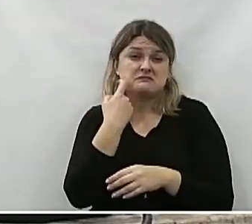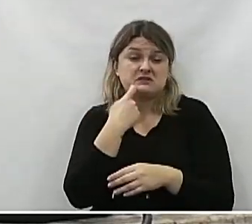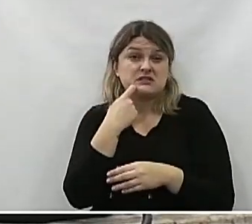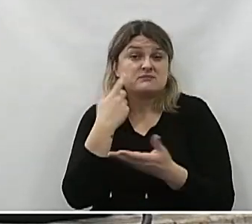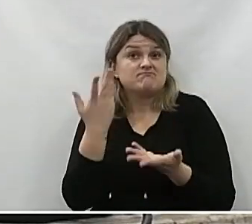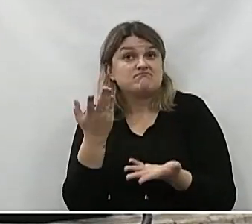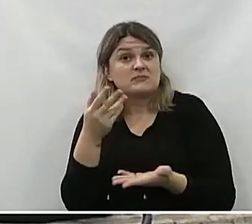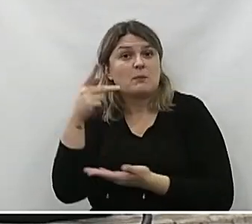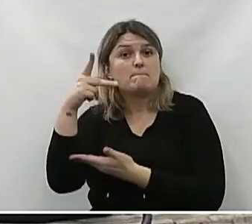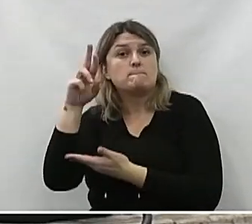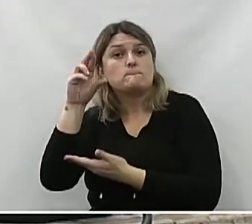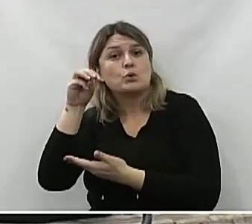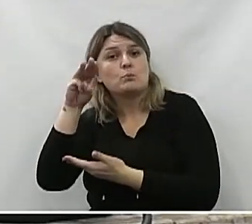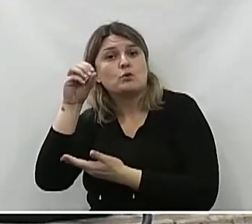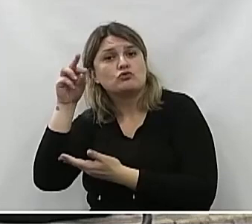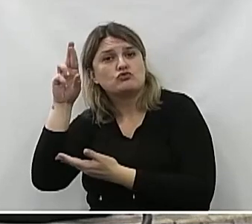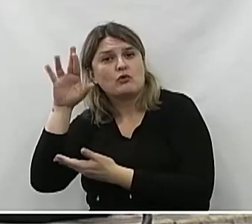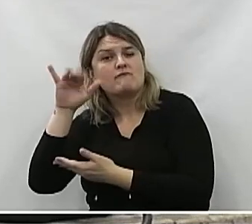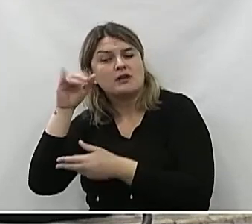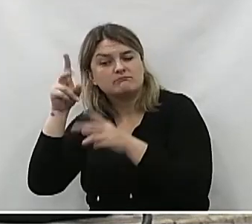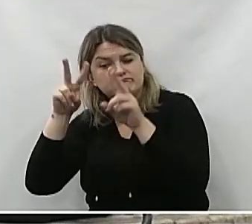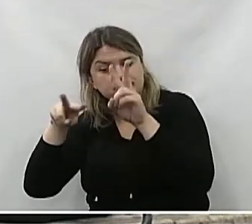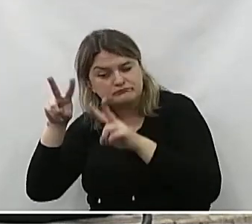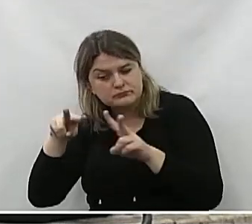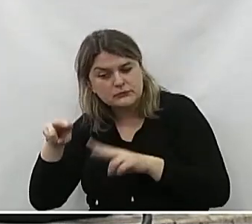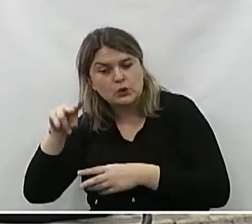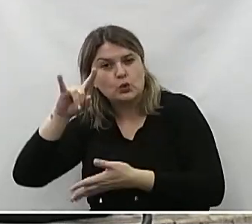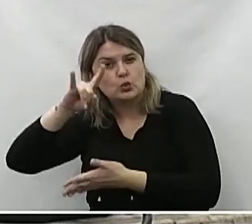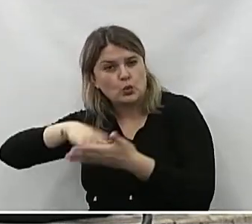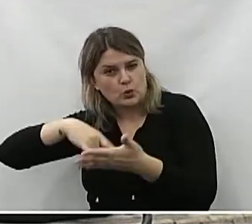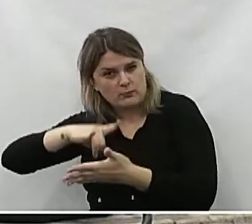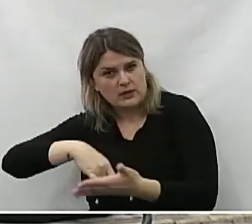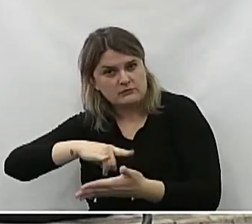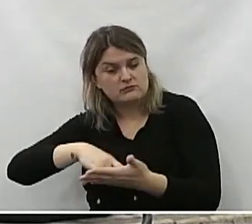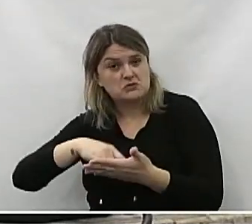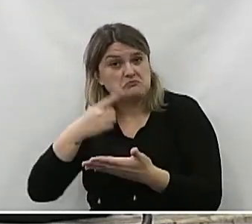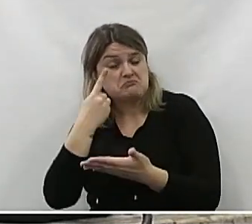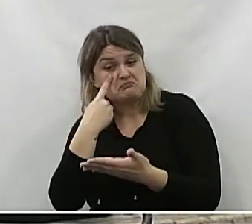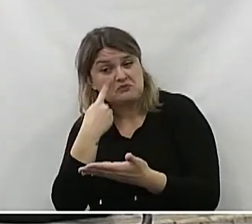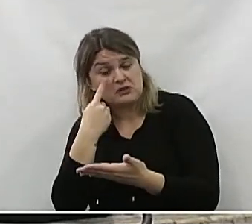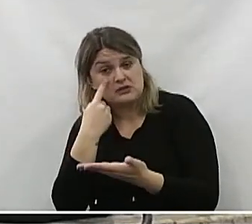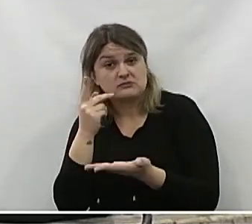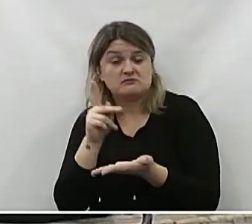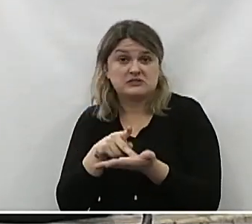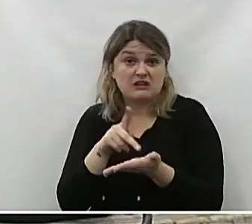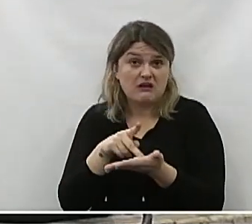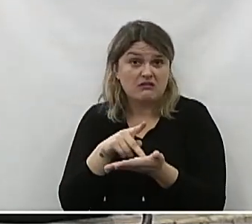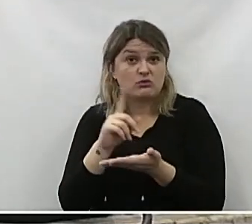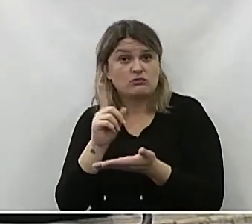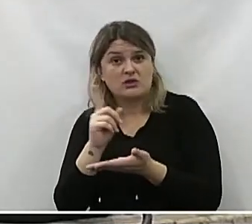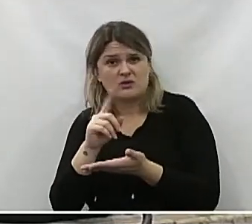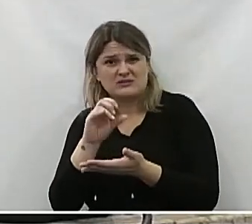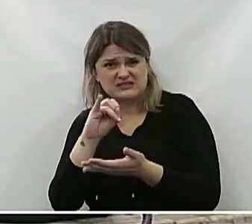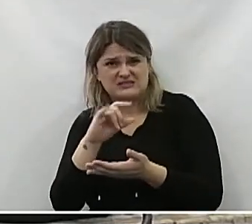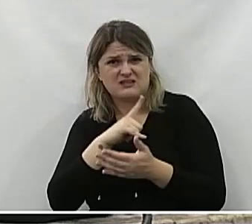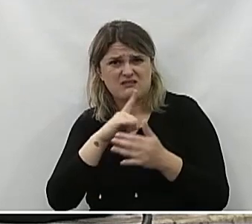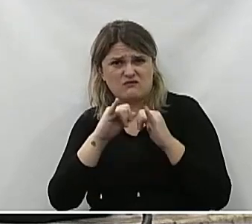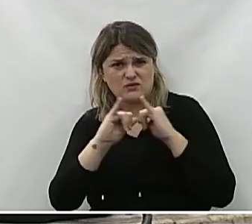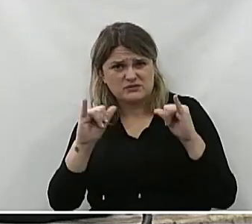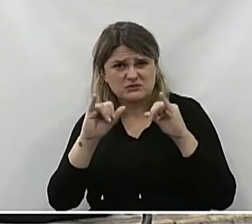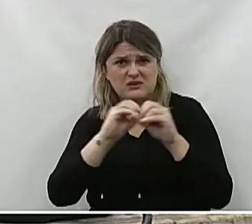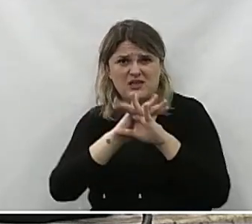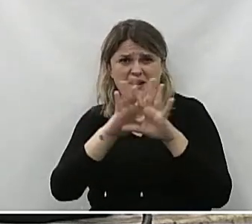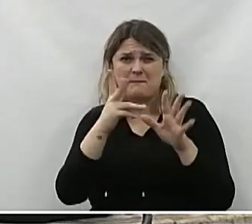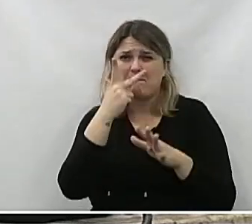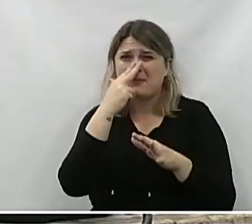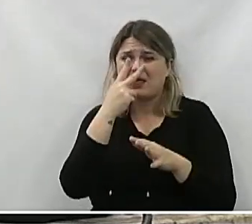promotor vai analisar agora essa documentação para dar para ver realmente se tá de uma forma transparente o que a gente